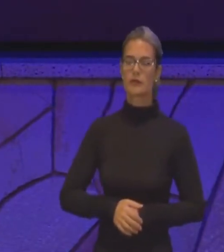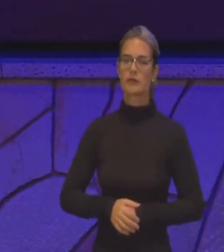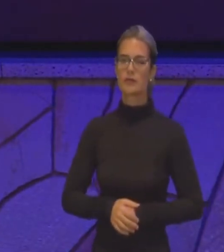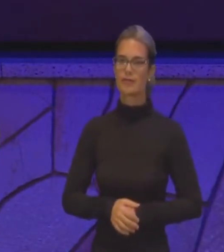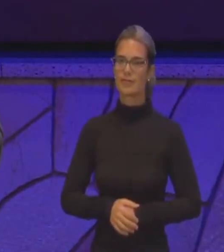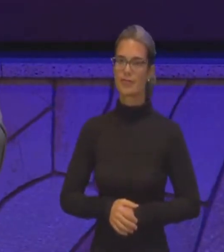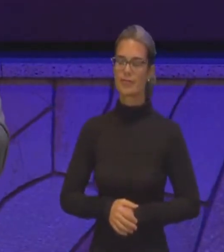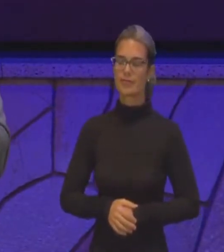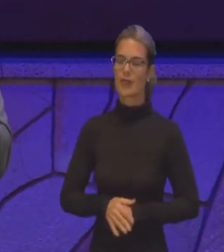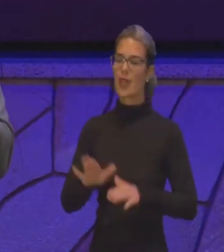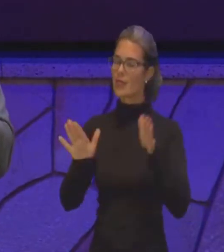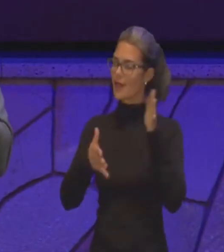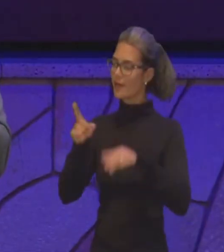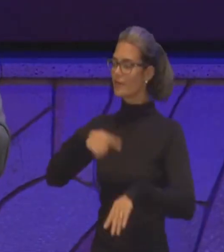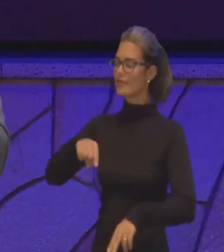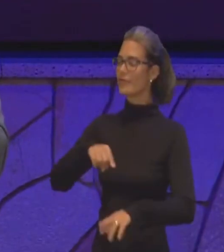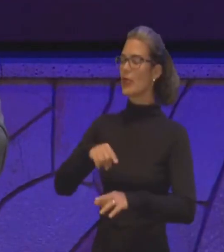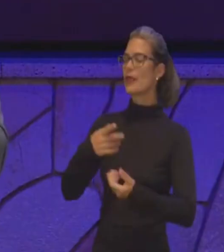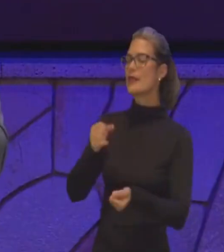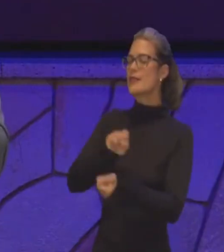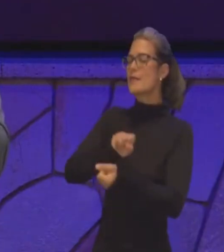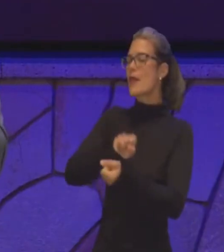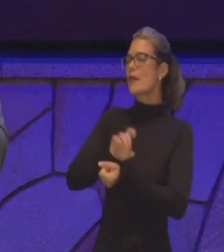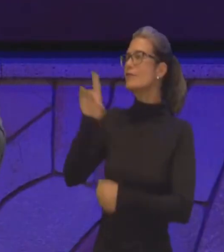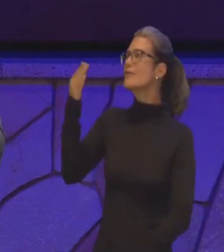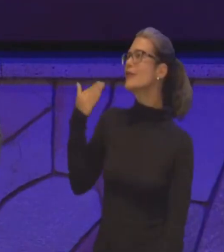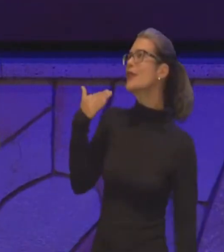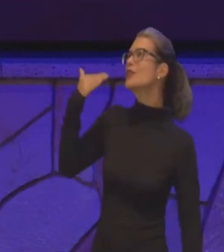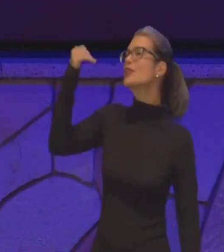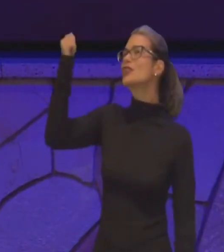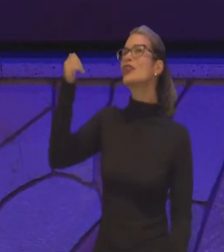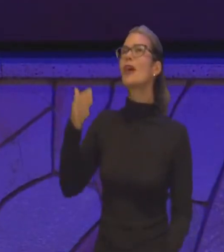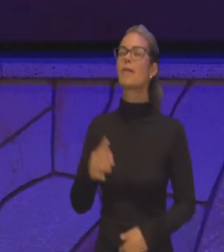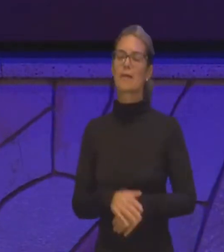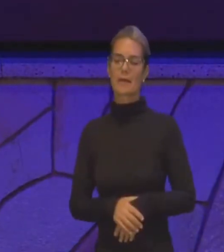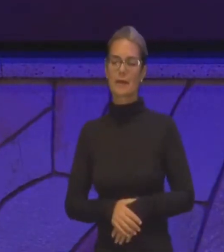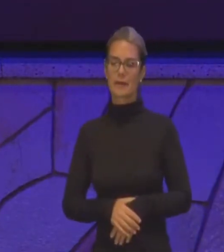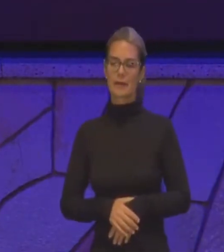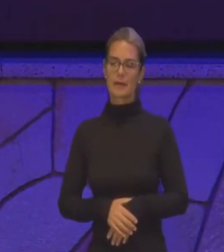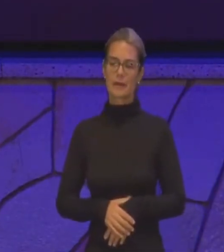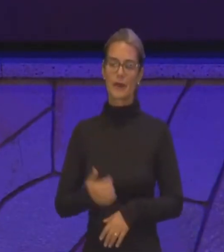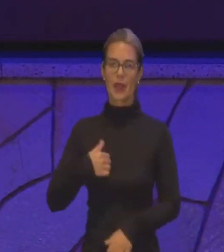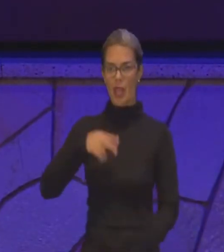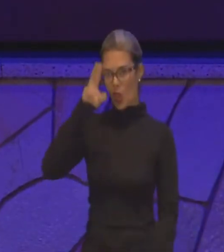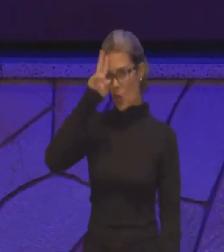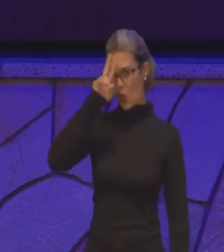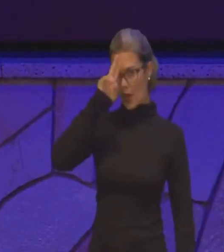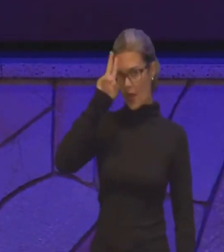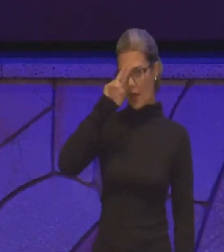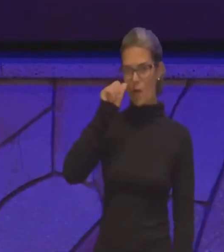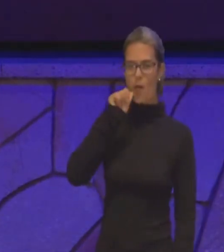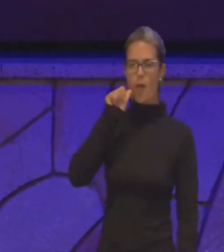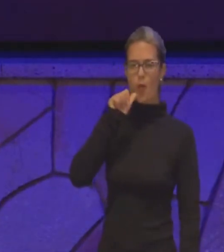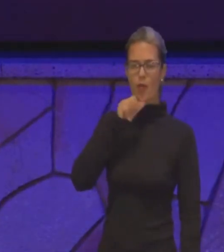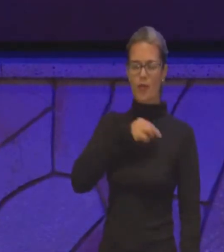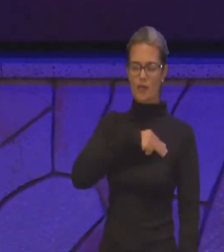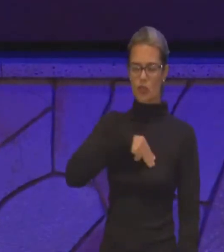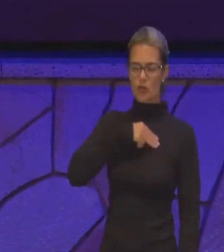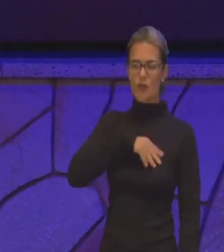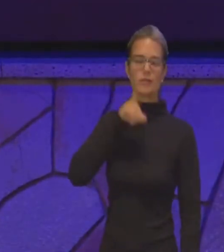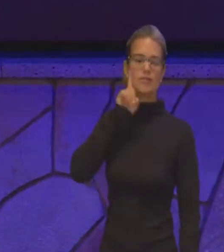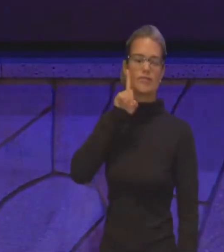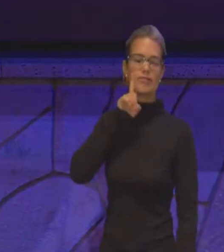aguardamos um chamado. Me recordo de uma missionária americana que, quando perguntaram a ela sobre o